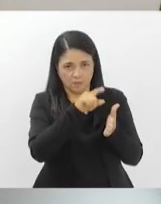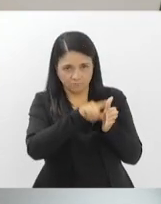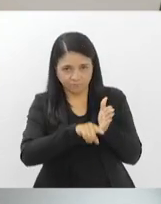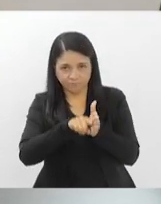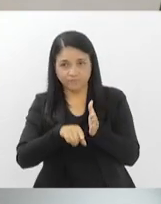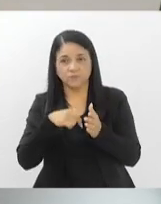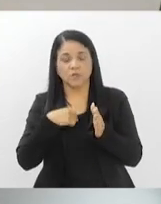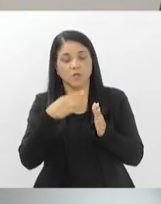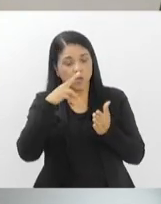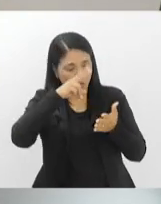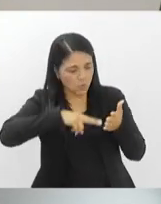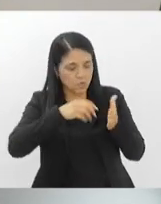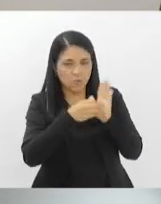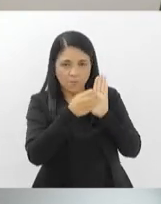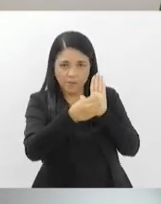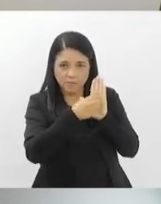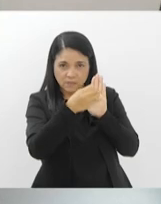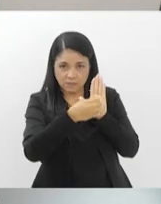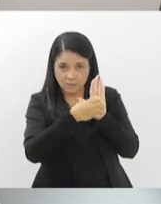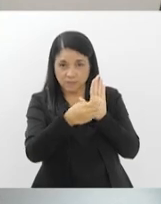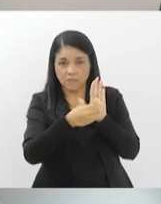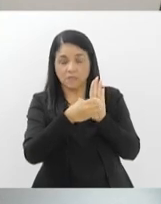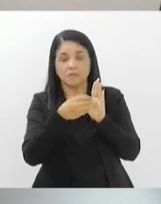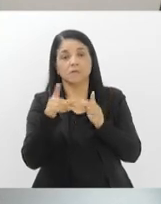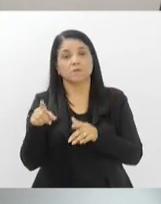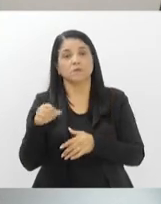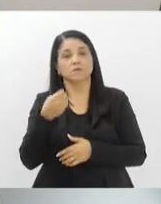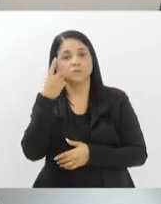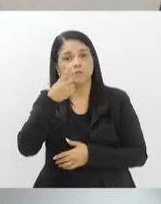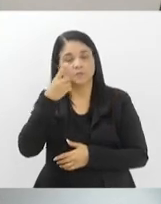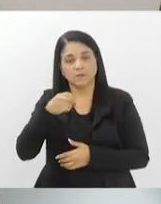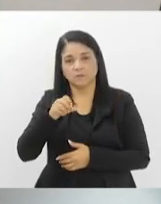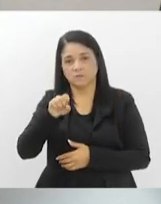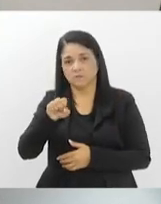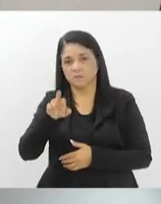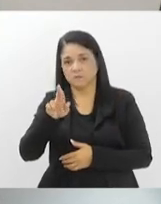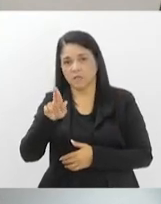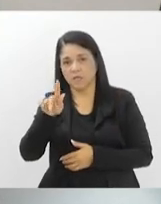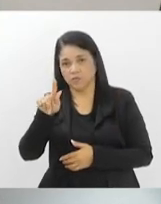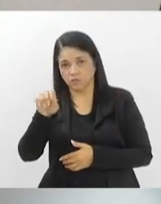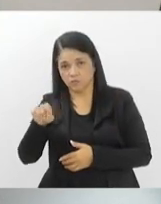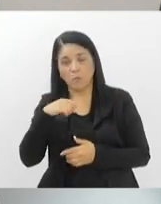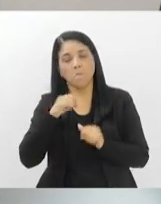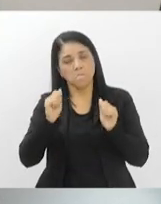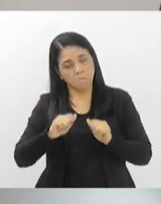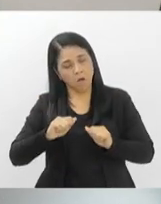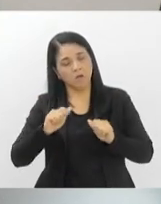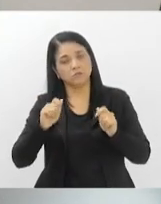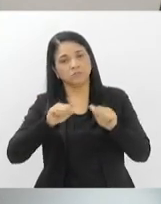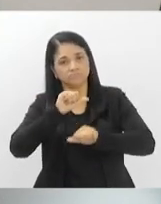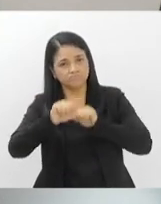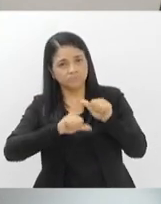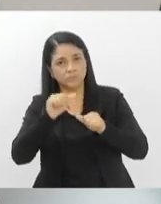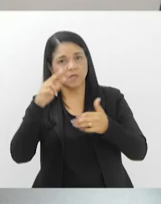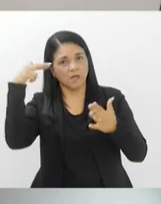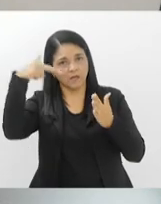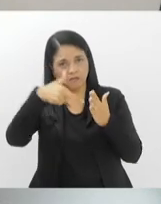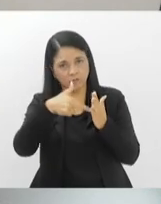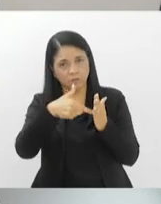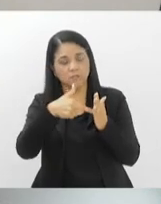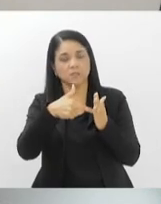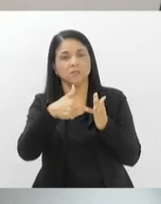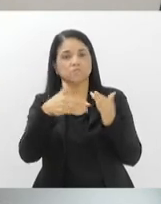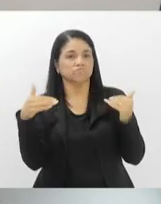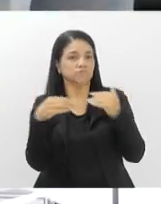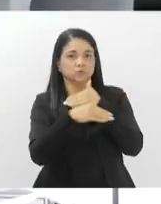li o parecer que está acostado aos autos já da lavra do deputado doutor Serginho, mas a gente pode alterar a relatoria aqui, se for o caso da inconstitucionalidade em